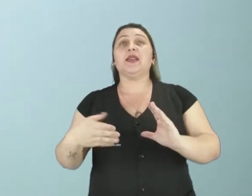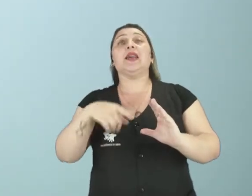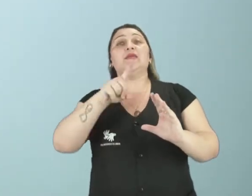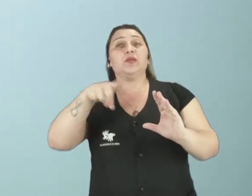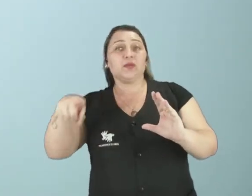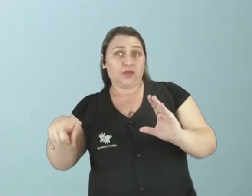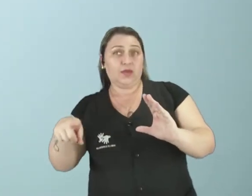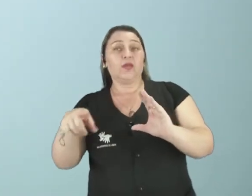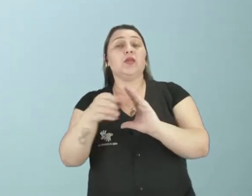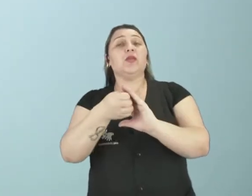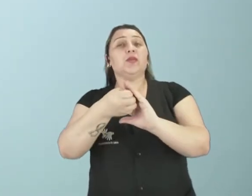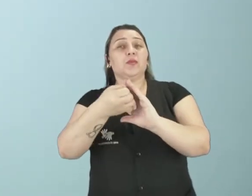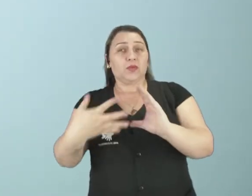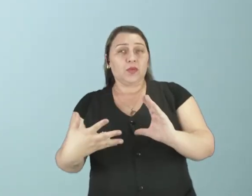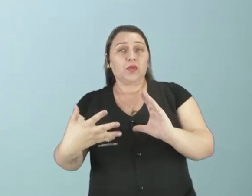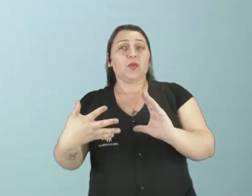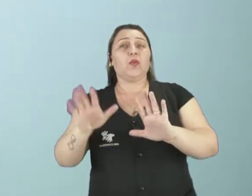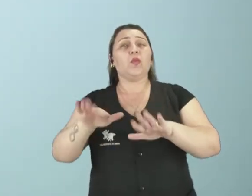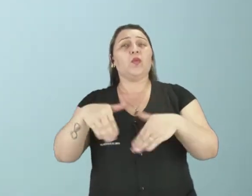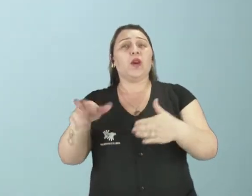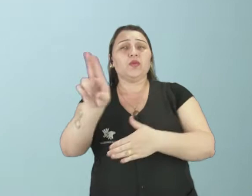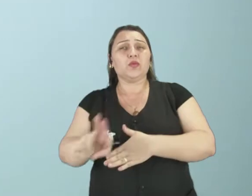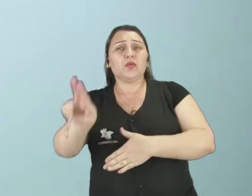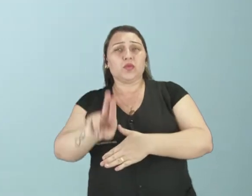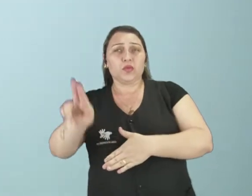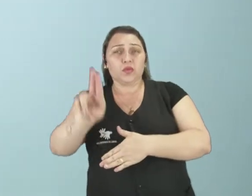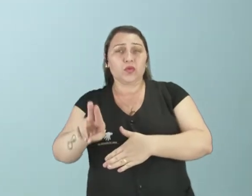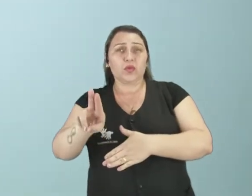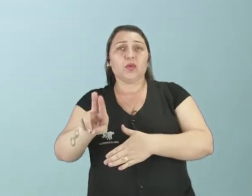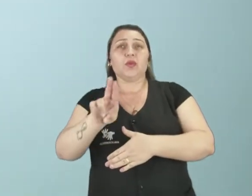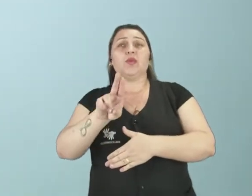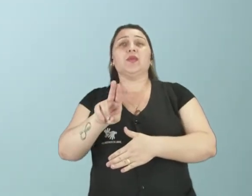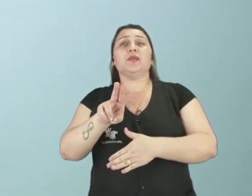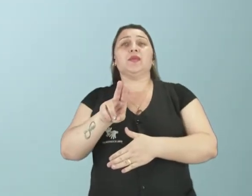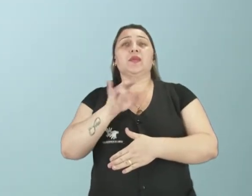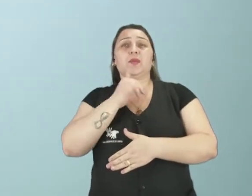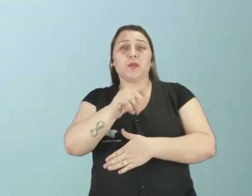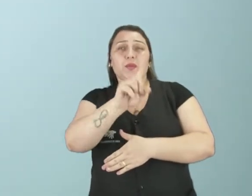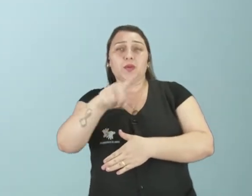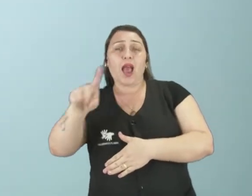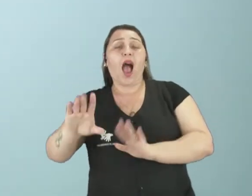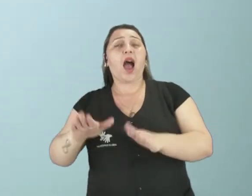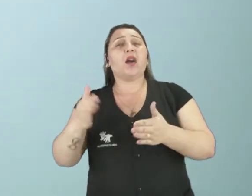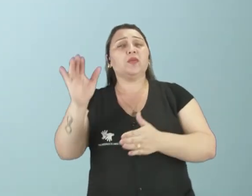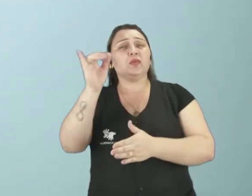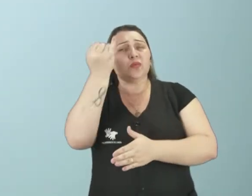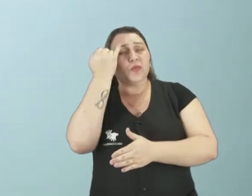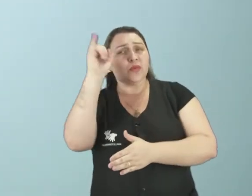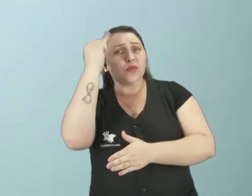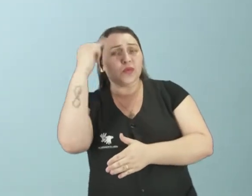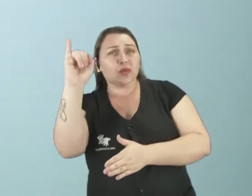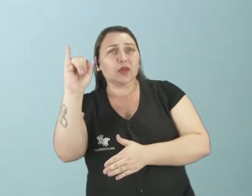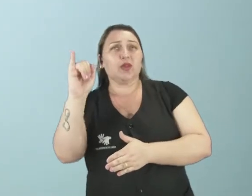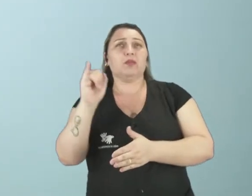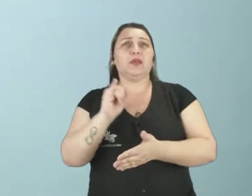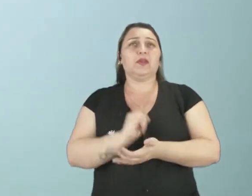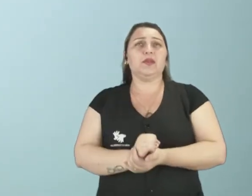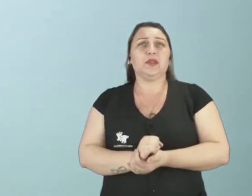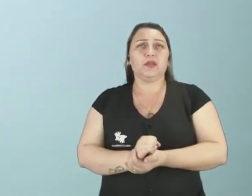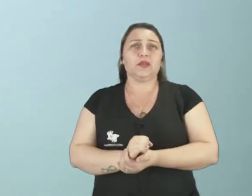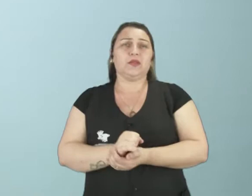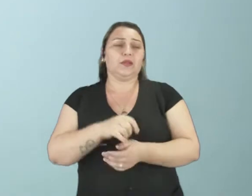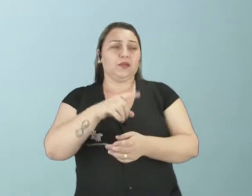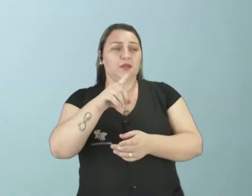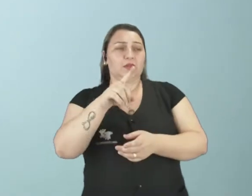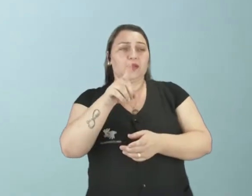gente classificou e viu um pouco mais a aplicação das ondas eletromagnéticas. Agora a gente continua com essa ideia de onda eletromagnética, só com uma visão maior